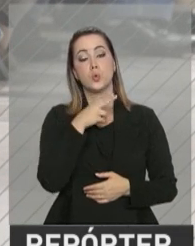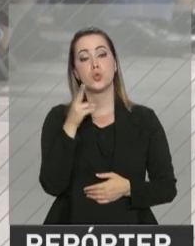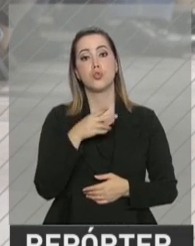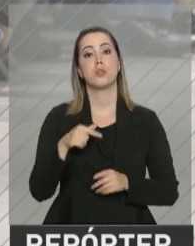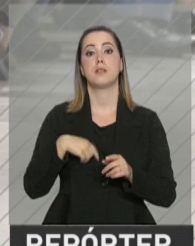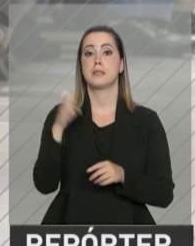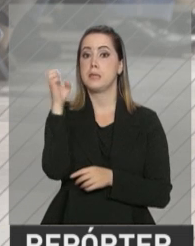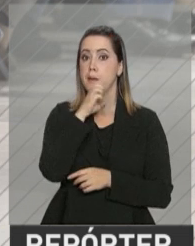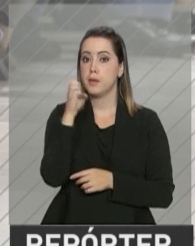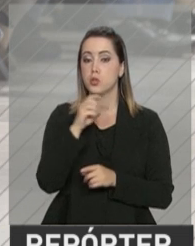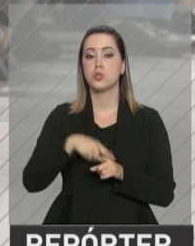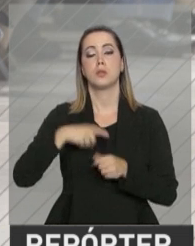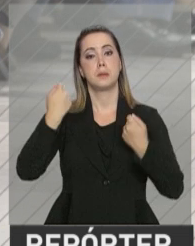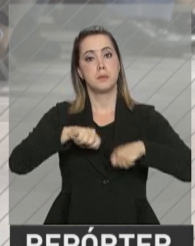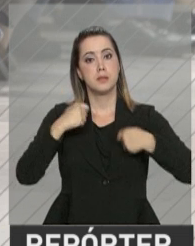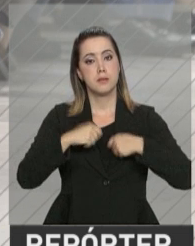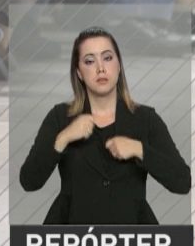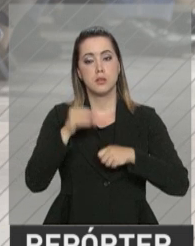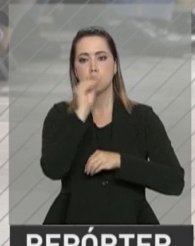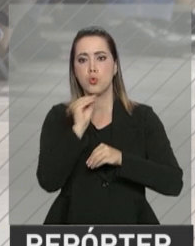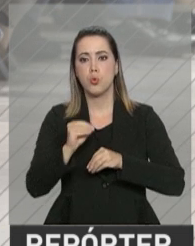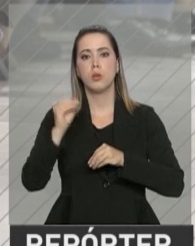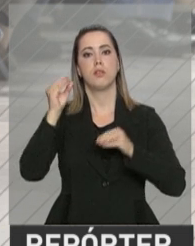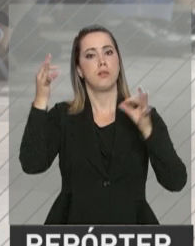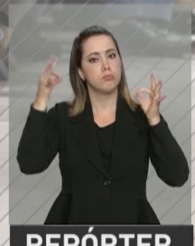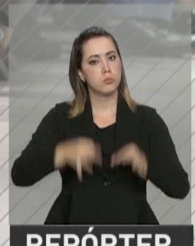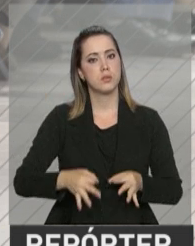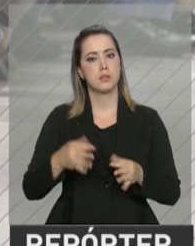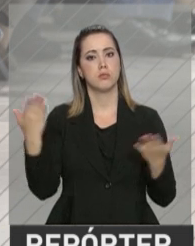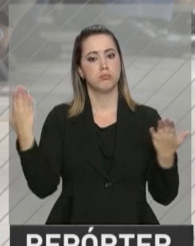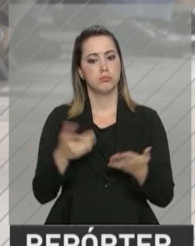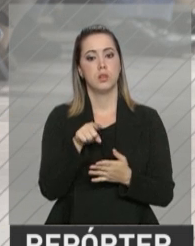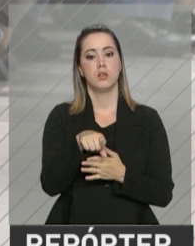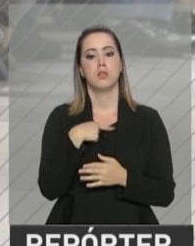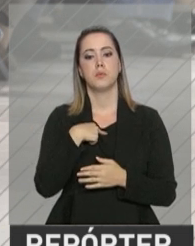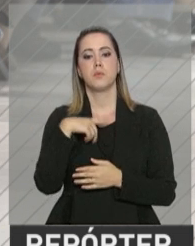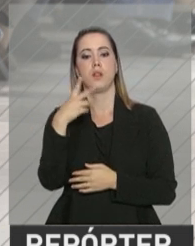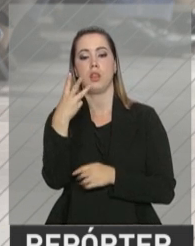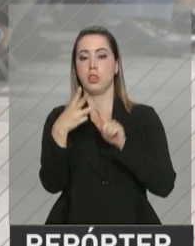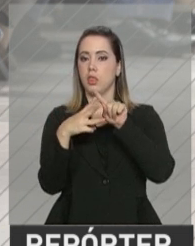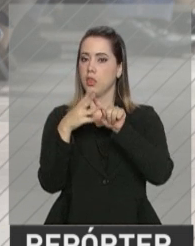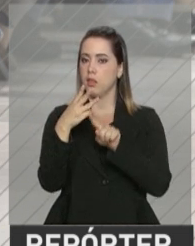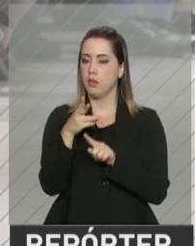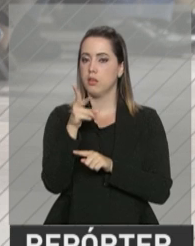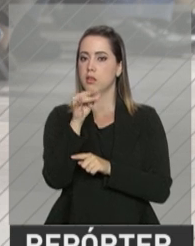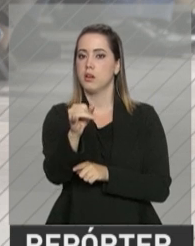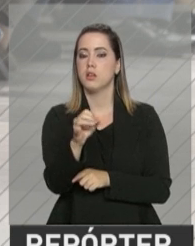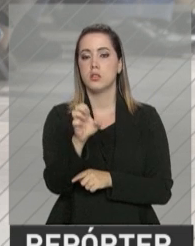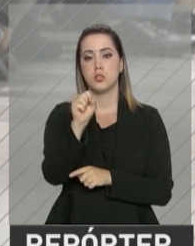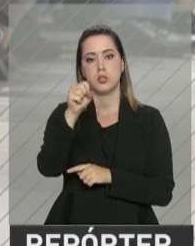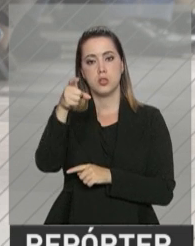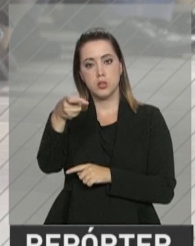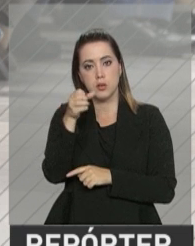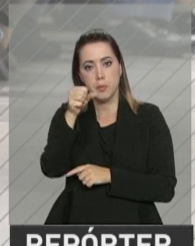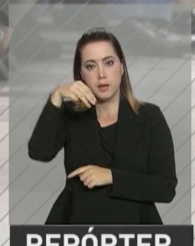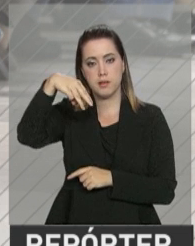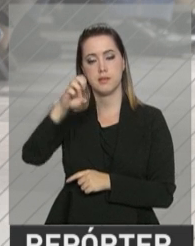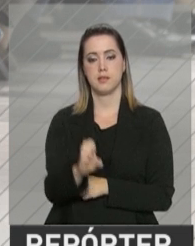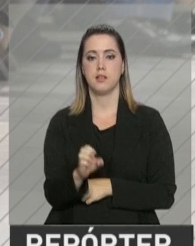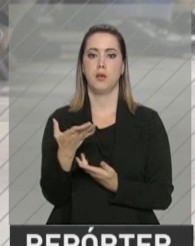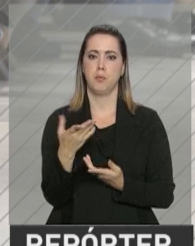ser atendidas imediatamente. Exames de análises clínicas em até 3 dias. Consultas básicas, como as de